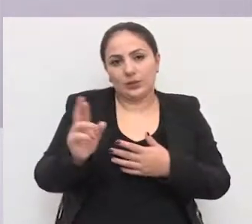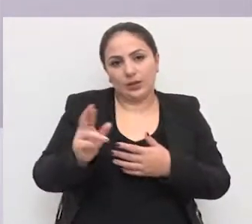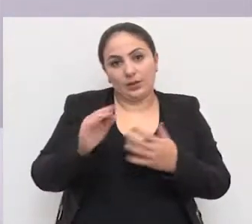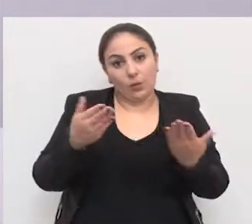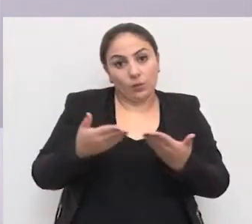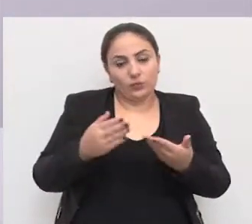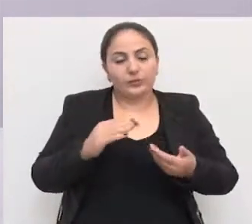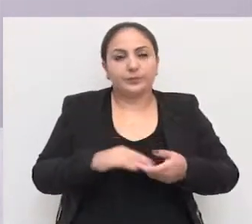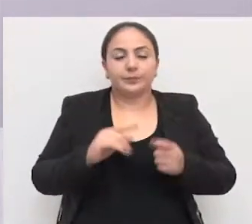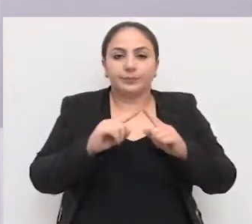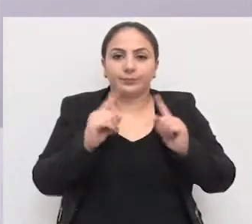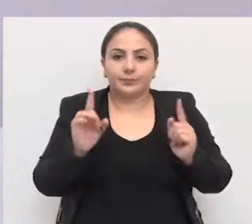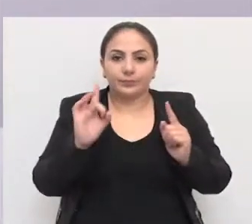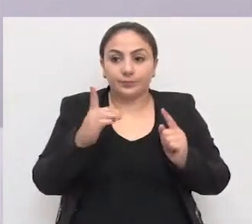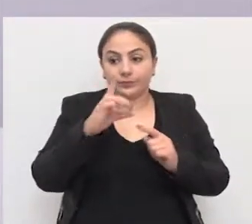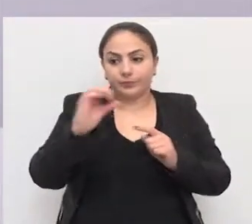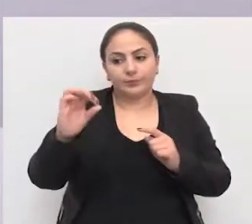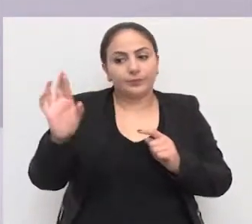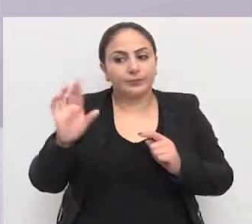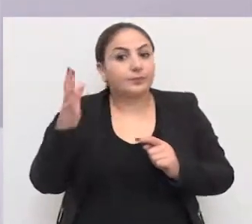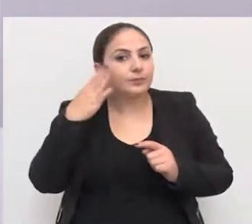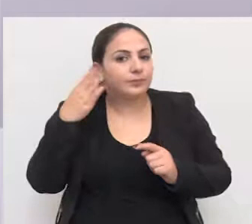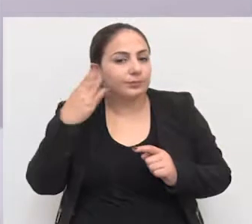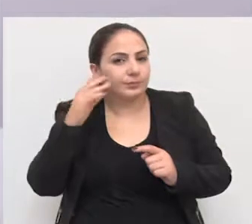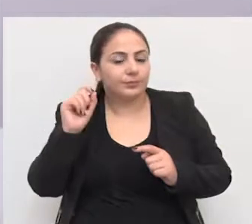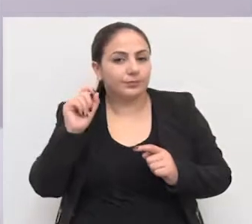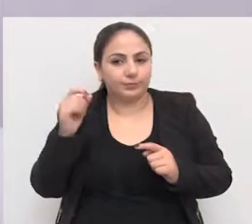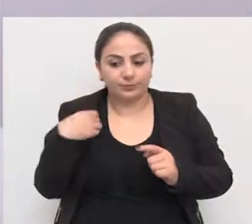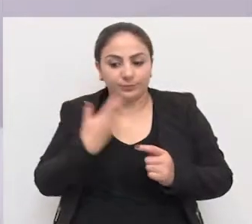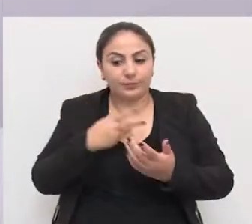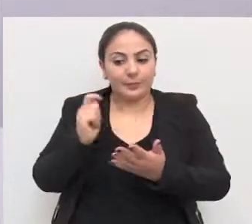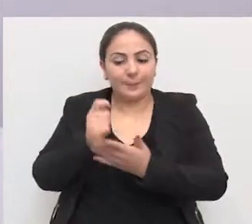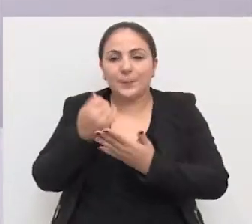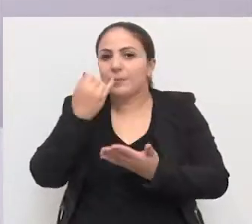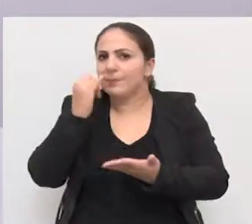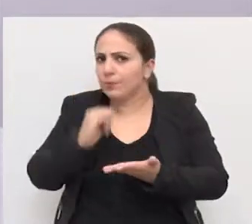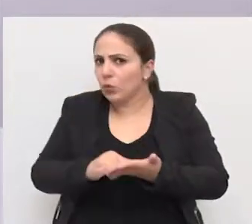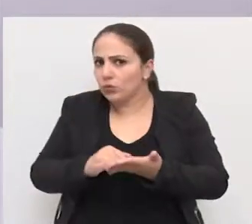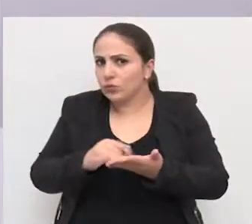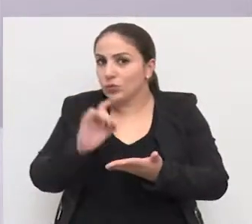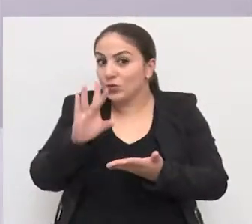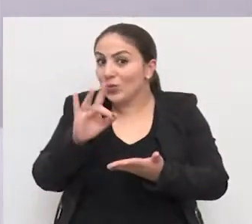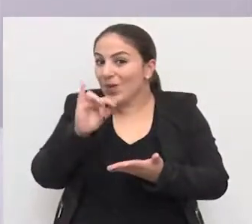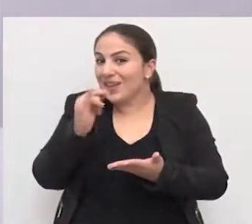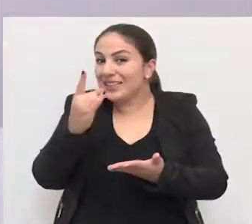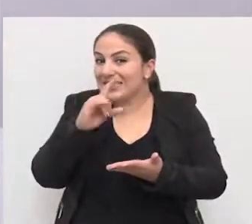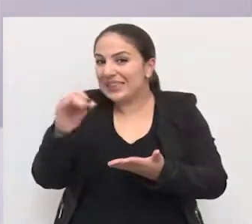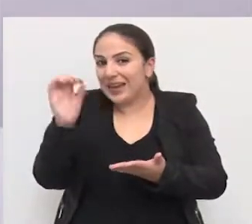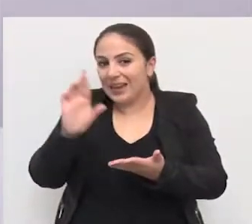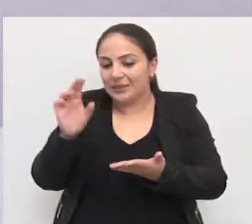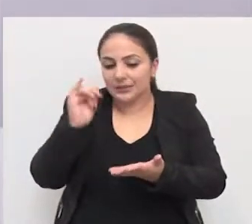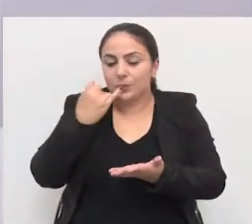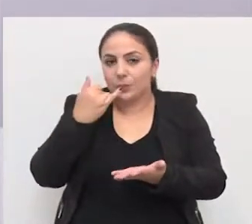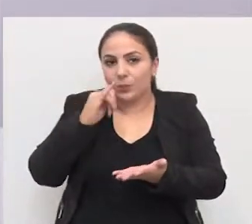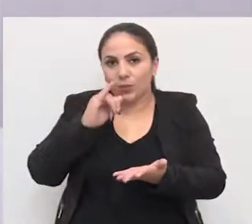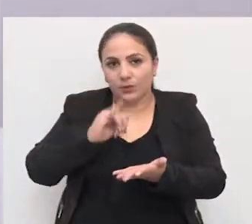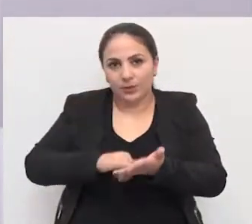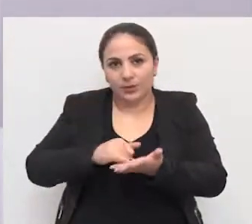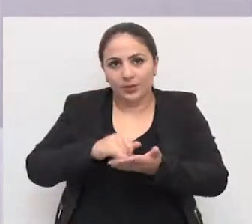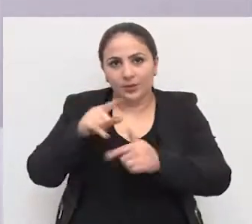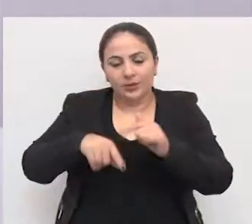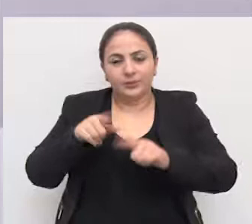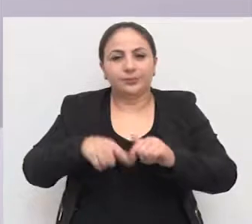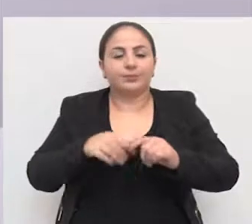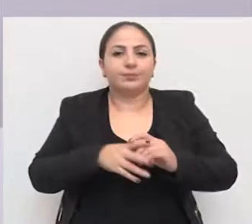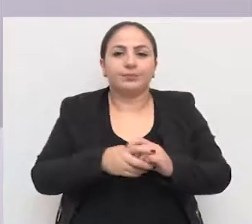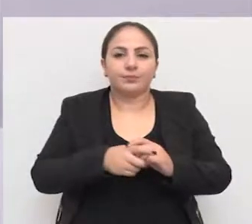hoje. Mas esses R$100 eu quero que tu saiba que é o que a gente paga de imposto, o que tu tá pagando de imposto sobre esse produto,